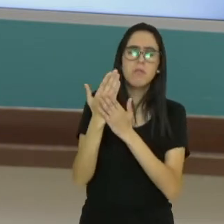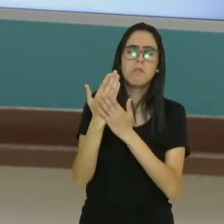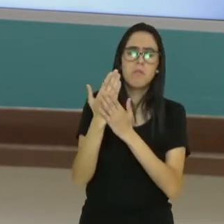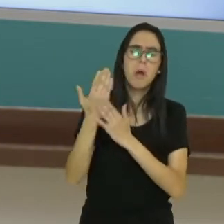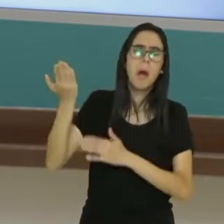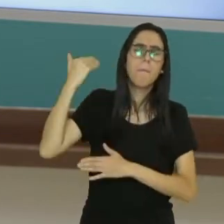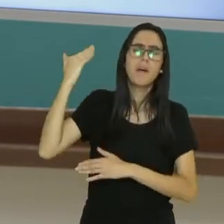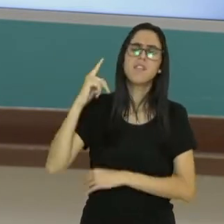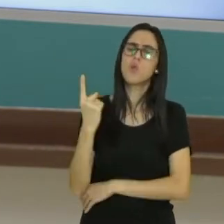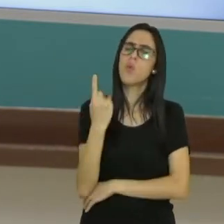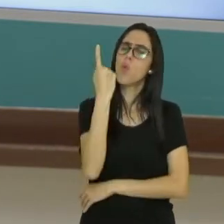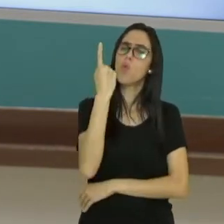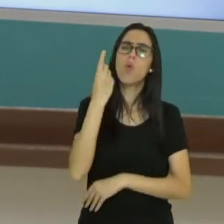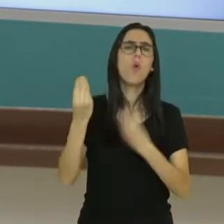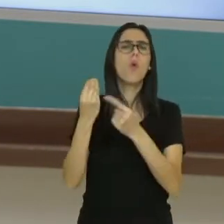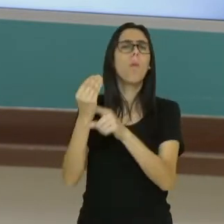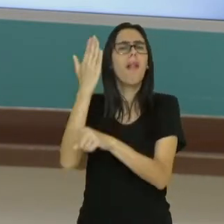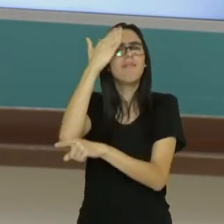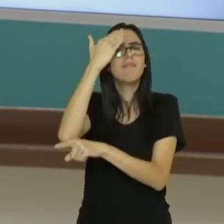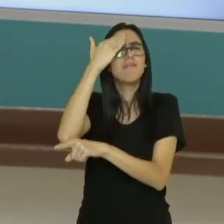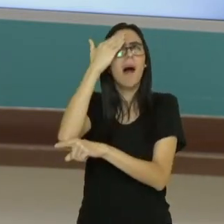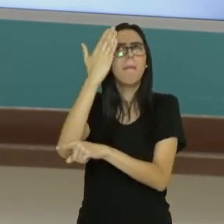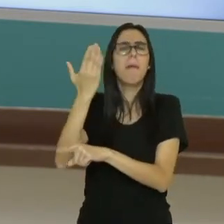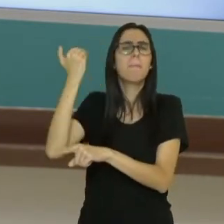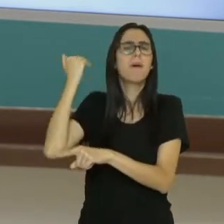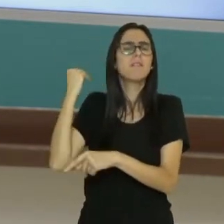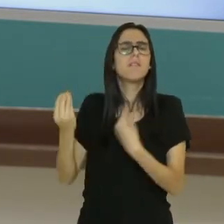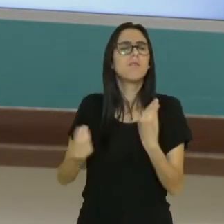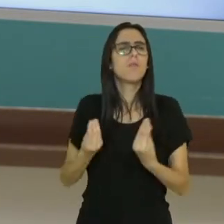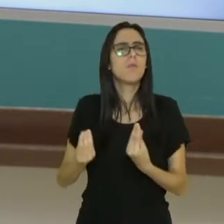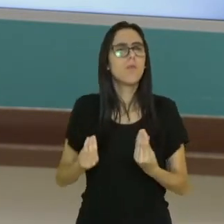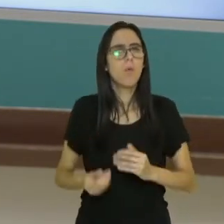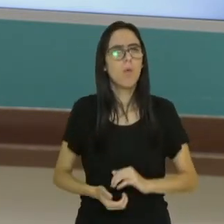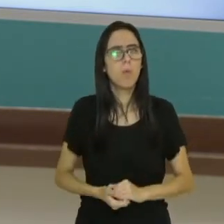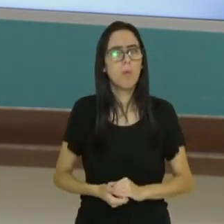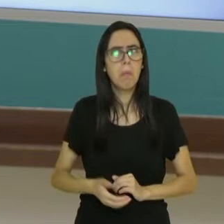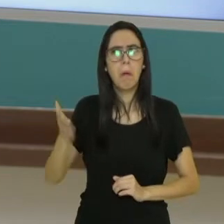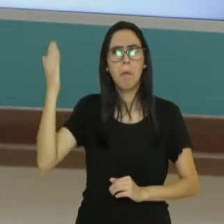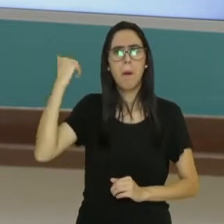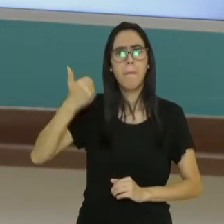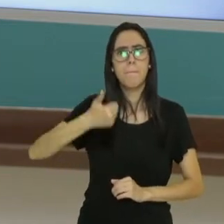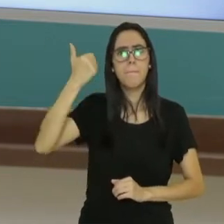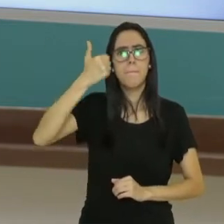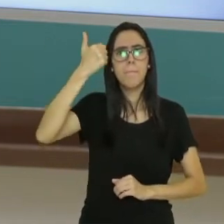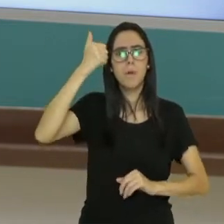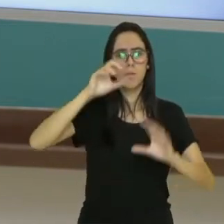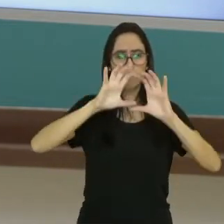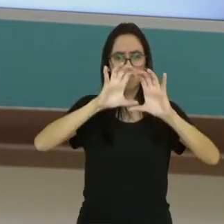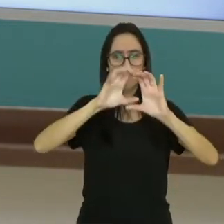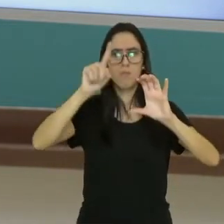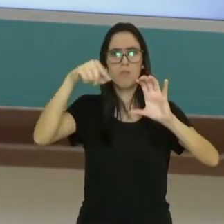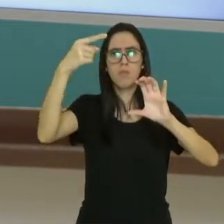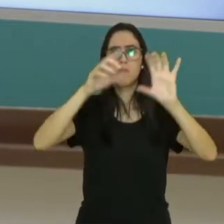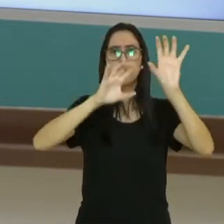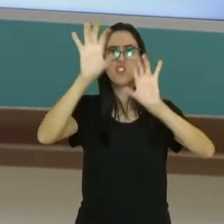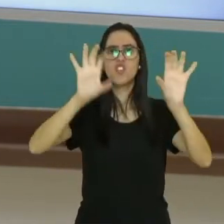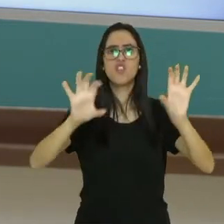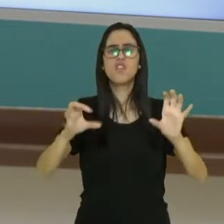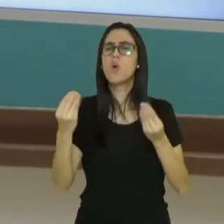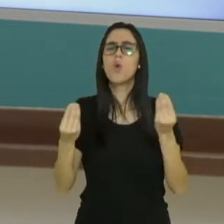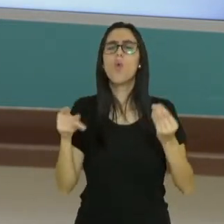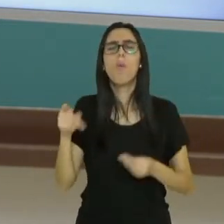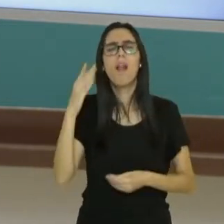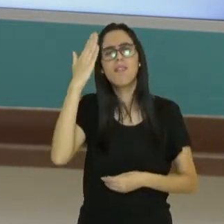um só, eram unidos formando a Pangeia e que foram se subdividindo? Então, tem